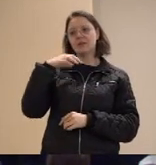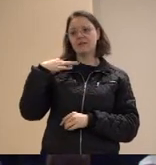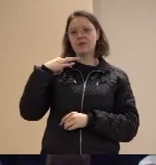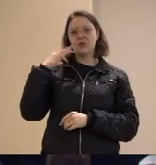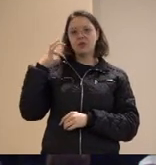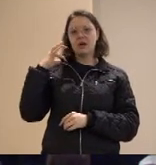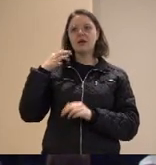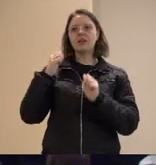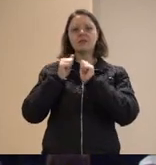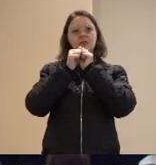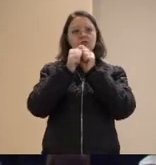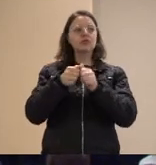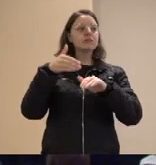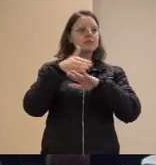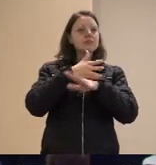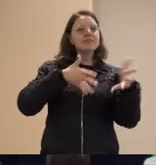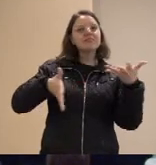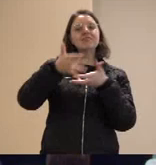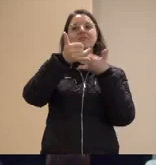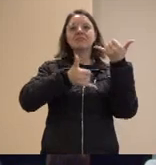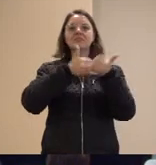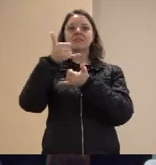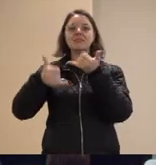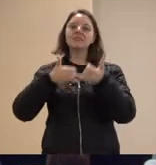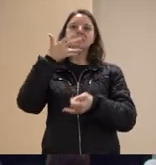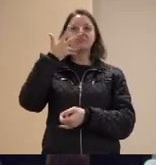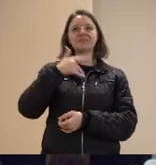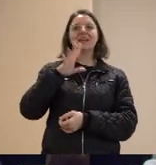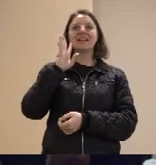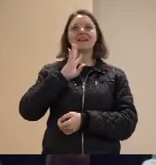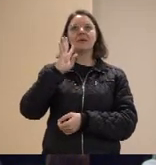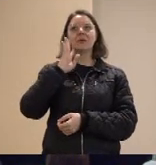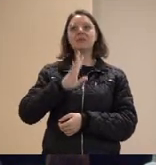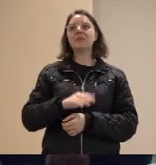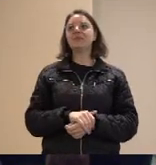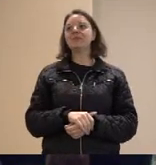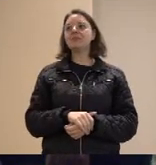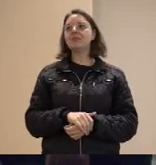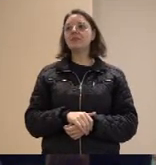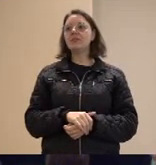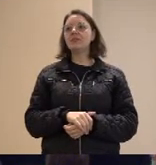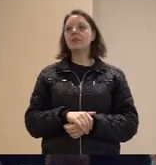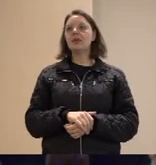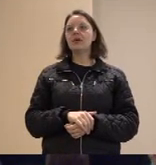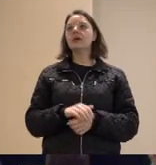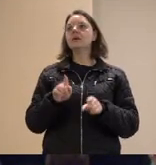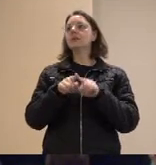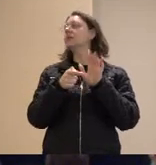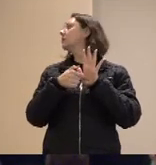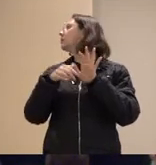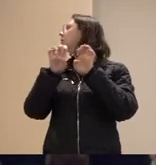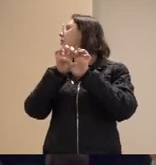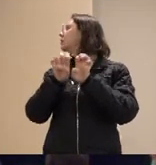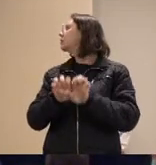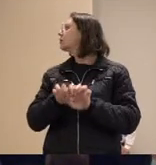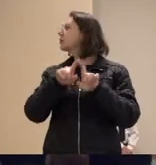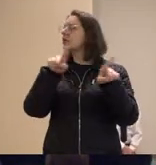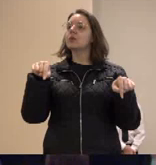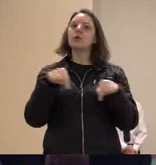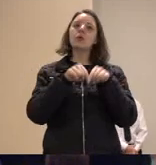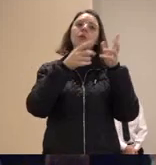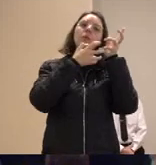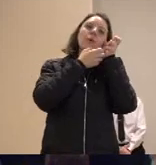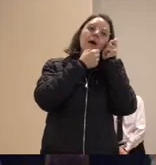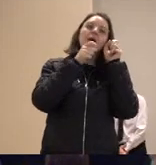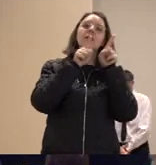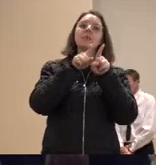vão junto e entram junto nas nossas brincadeiras, é bem legal. Aí eu trouxe um pouquinho da estrutura, né, os nossos quartos, que também a gente teve